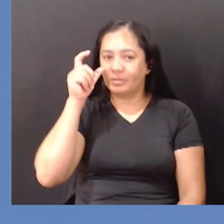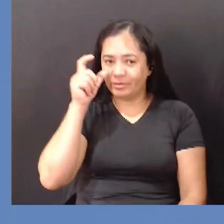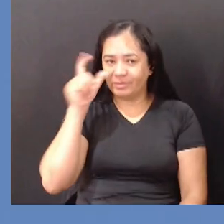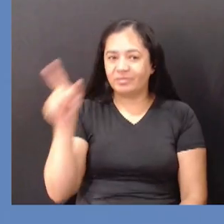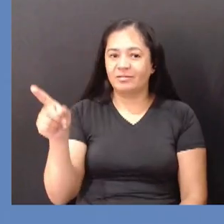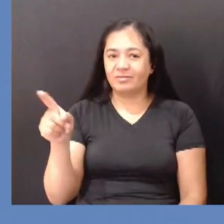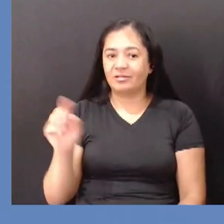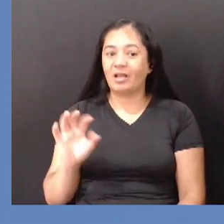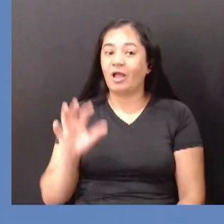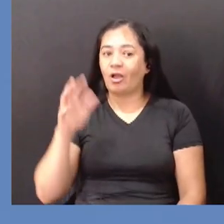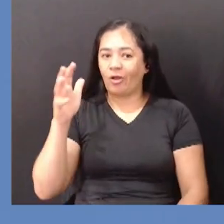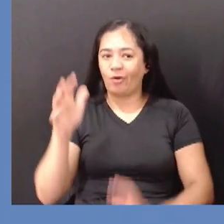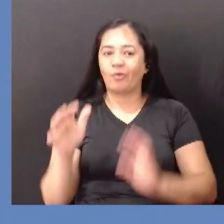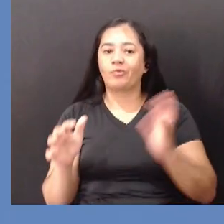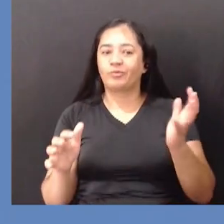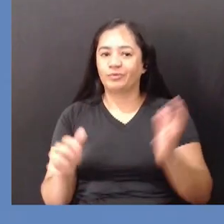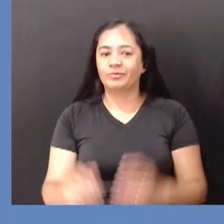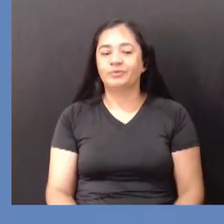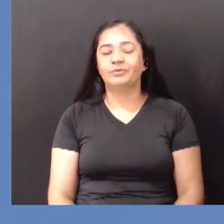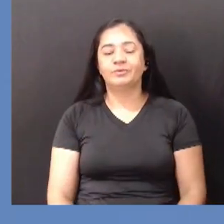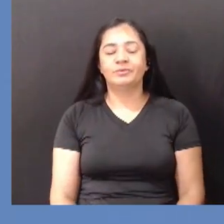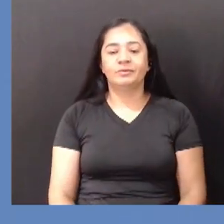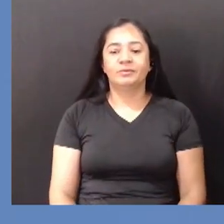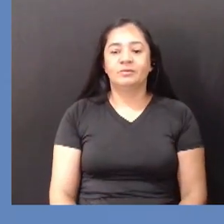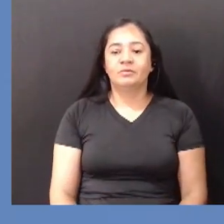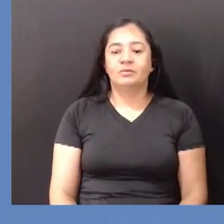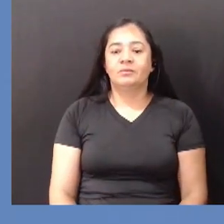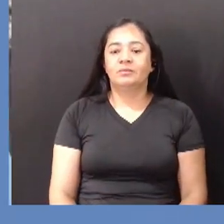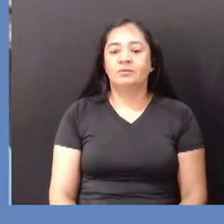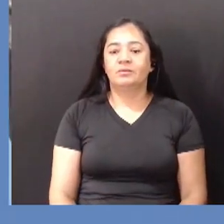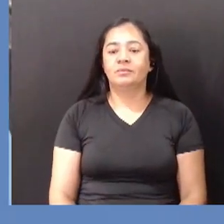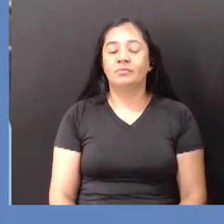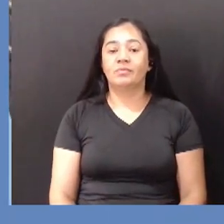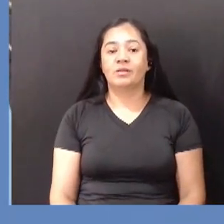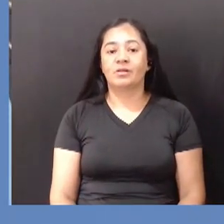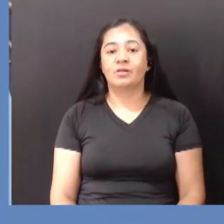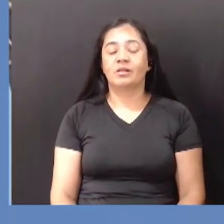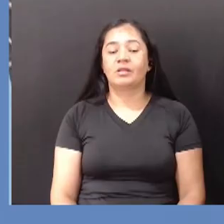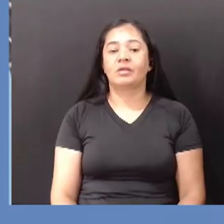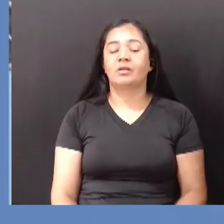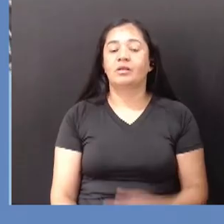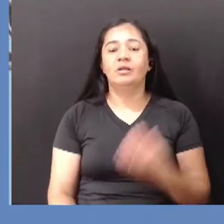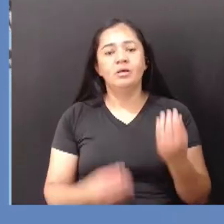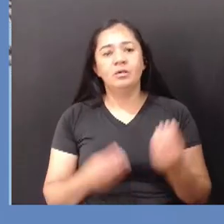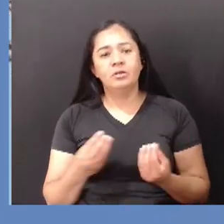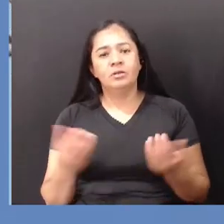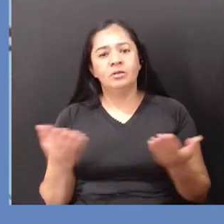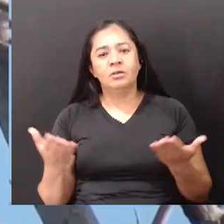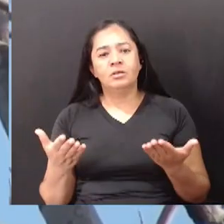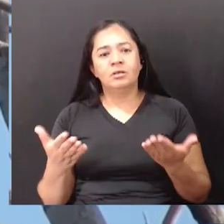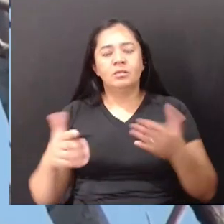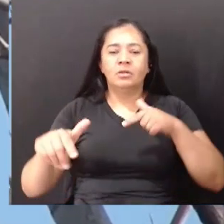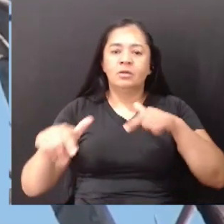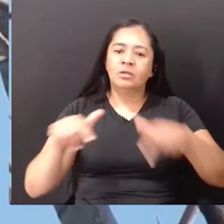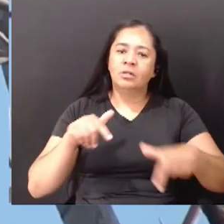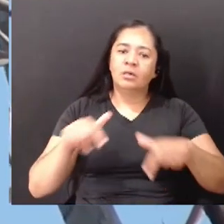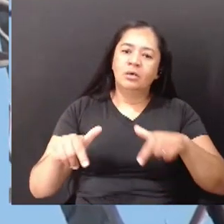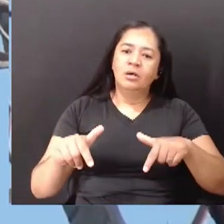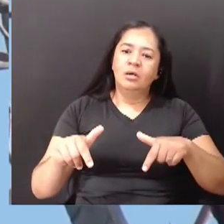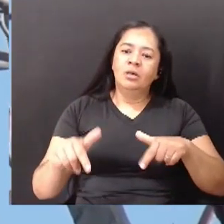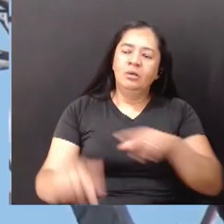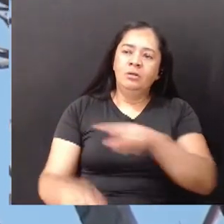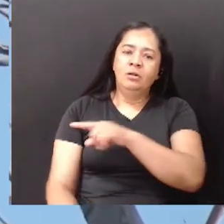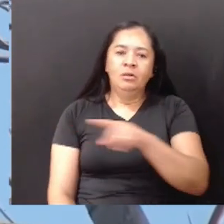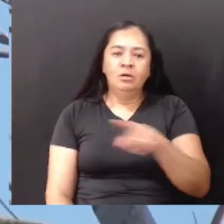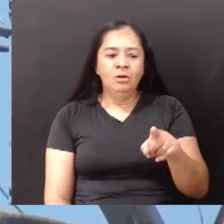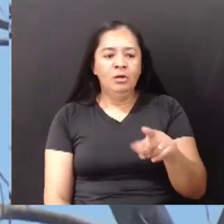algo interessante para ele estava aqui, né? E nesse sentido, como fica então esse